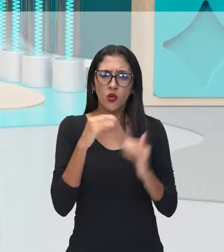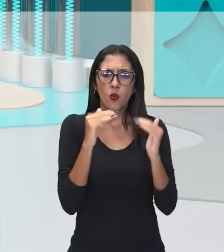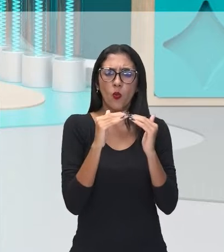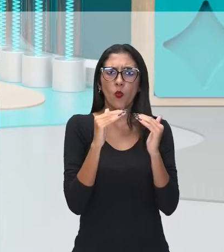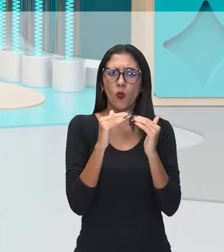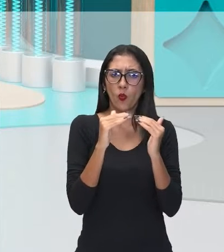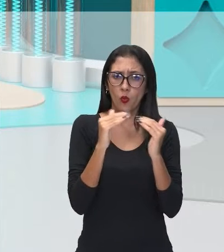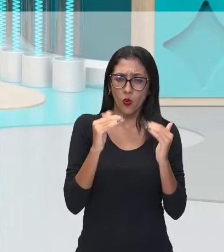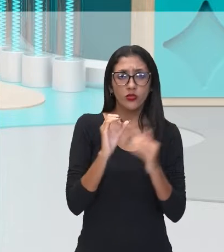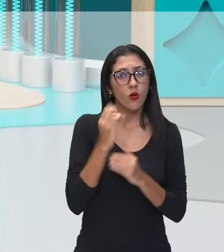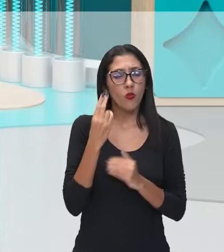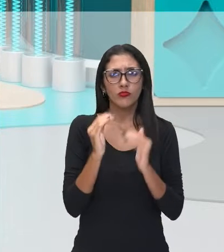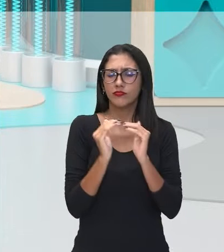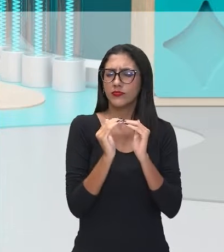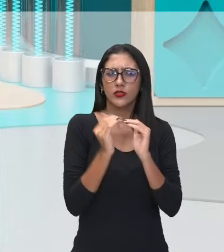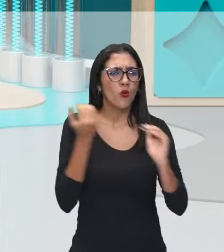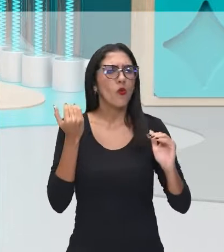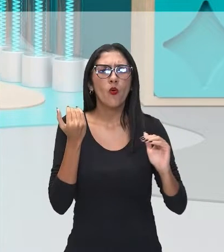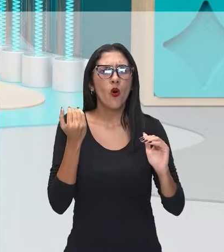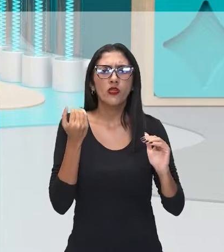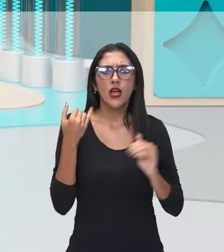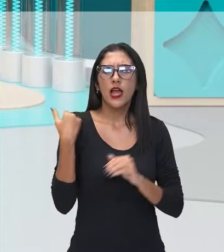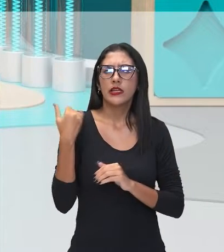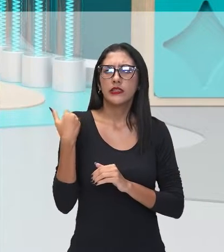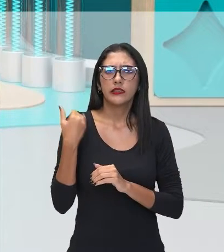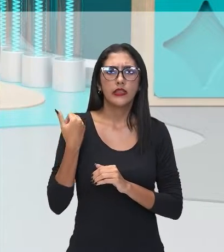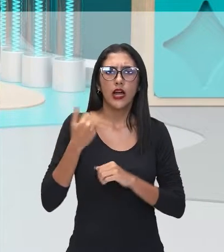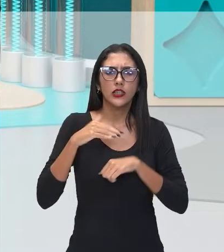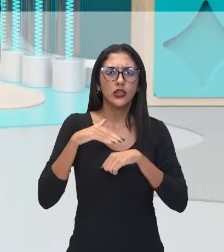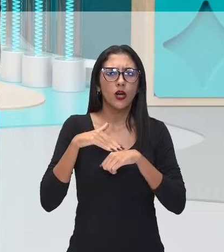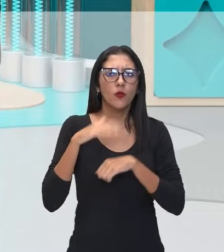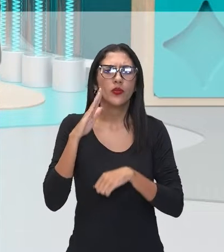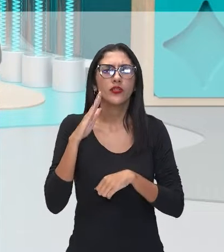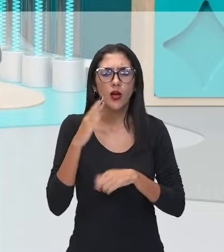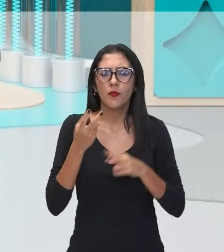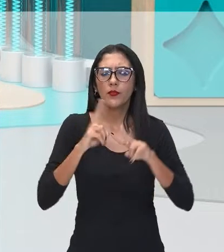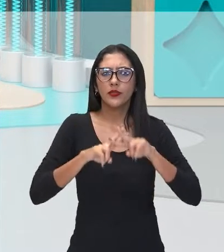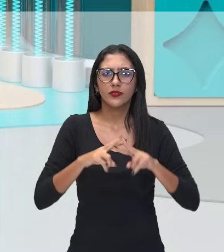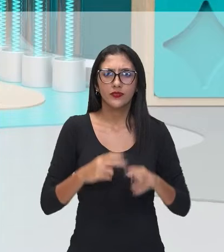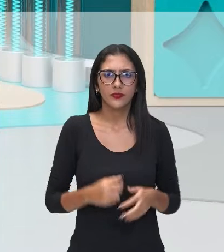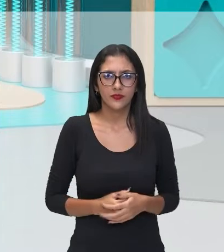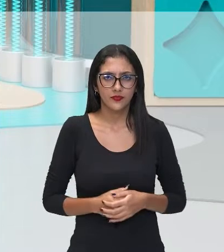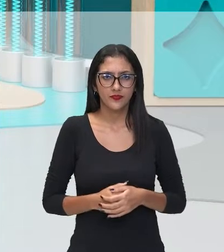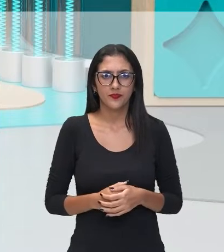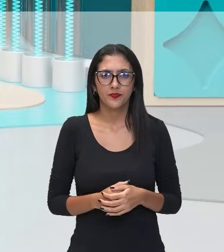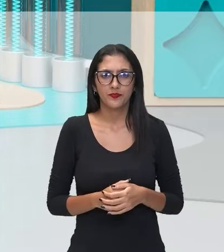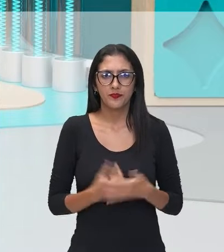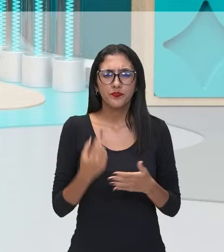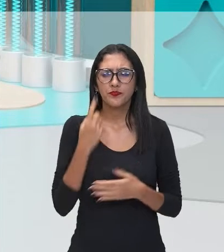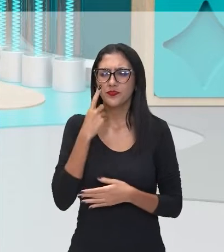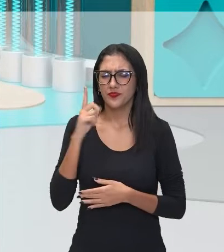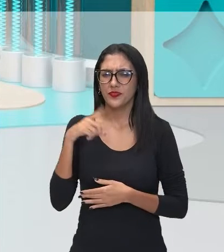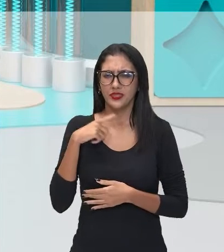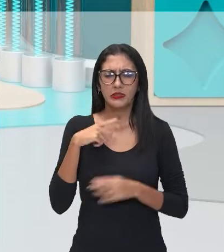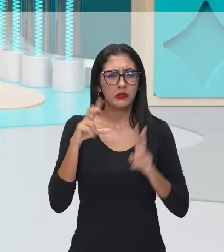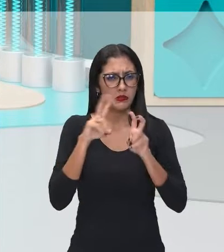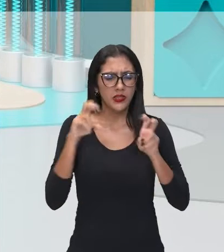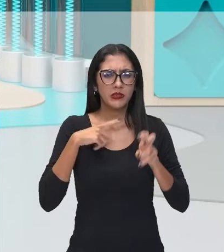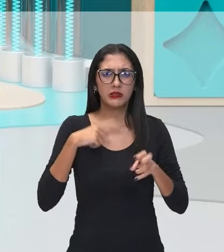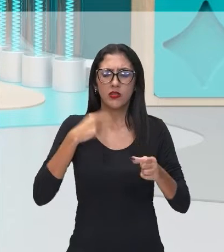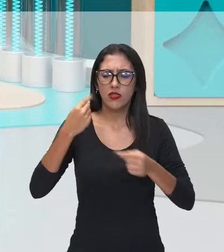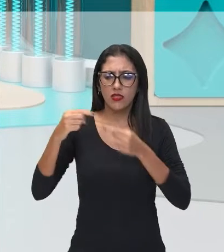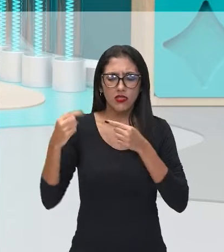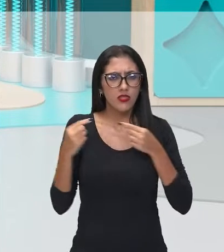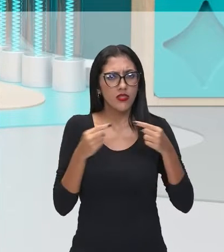a redução da maioridade penal? Então, temos aqui uma questão bem polêmica, que é uma questão de debate que já dura